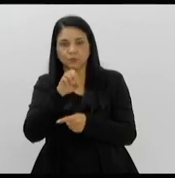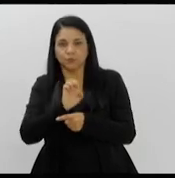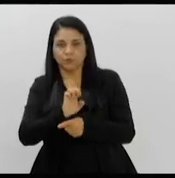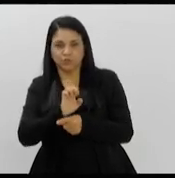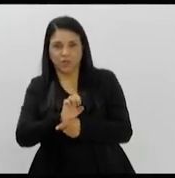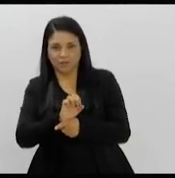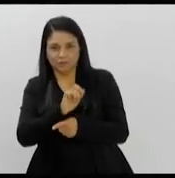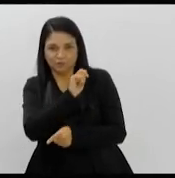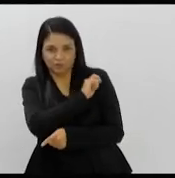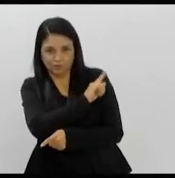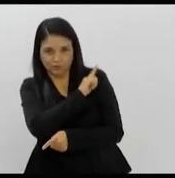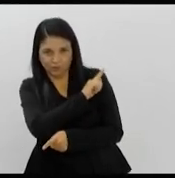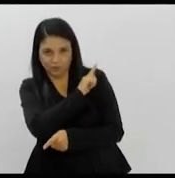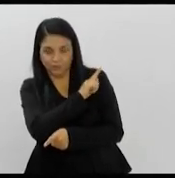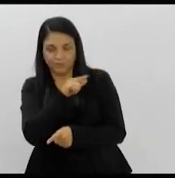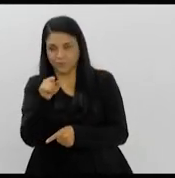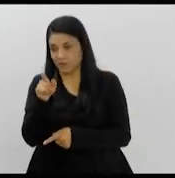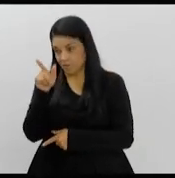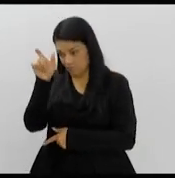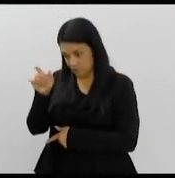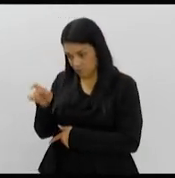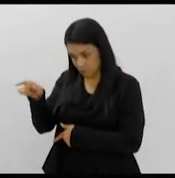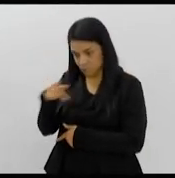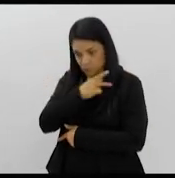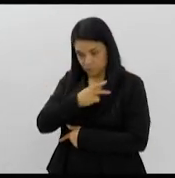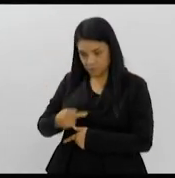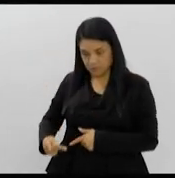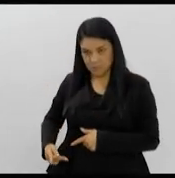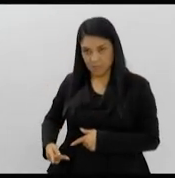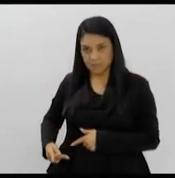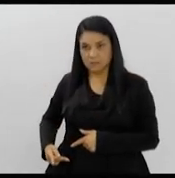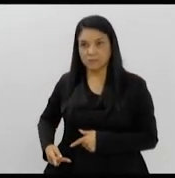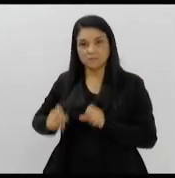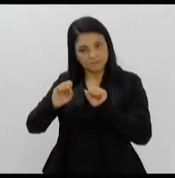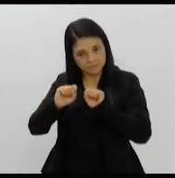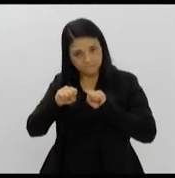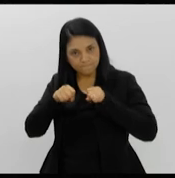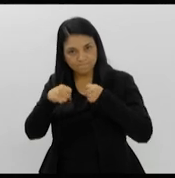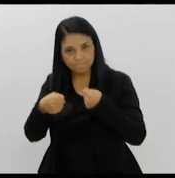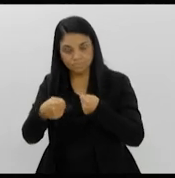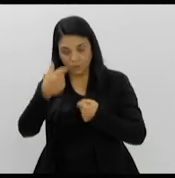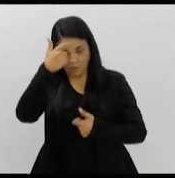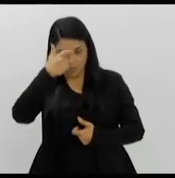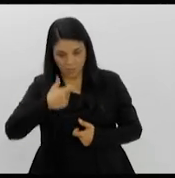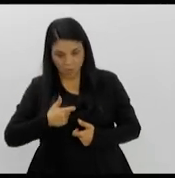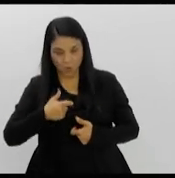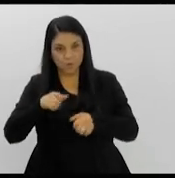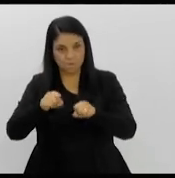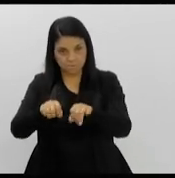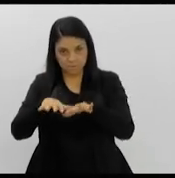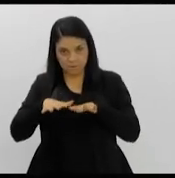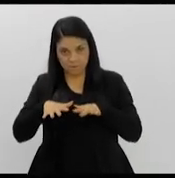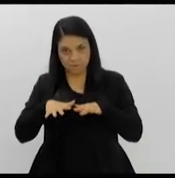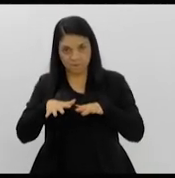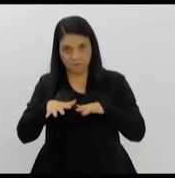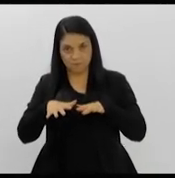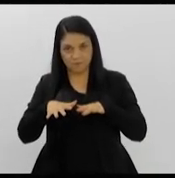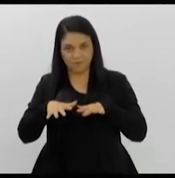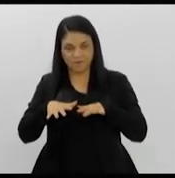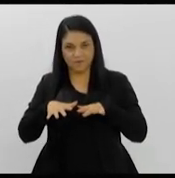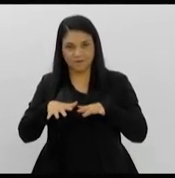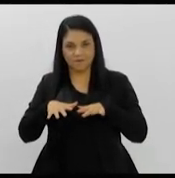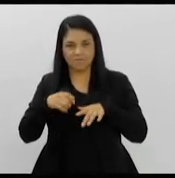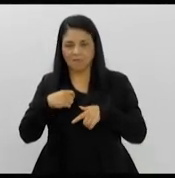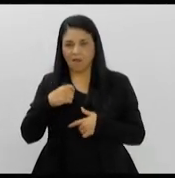tá presidindo hoje com muito esforço né e eu estou aqui em plenário que o Parlamento tá